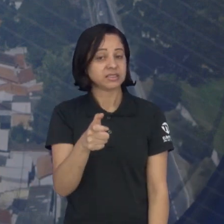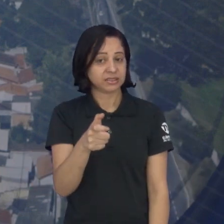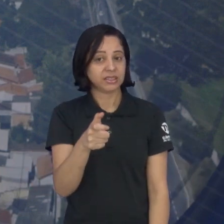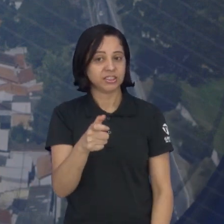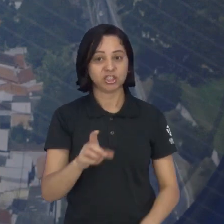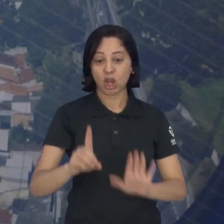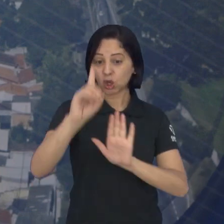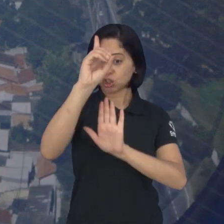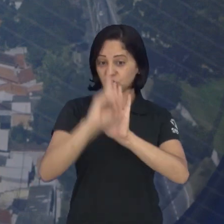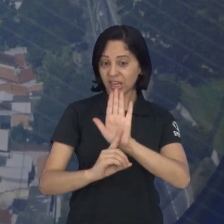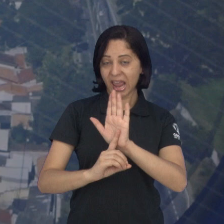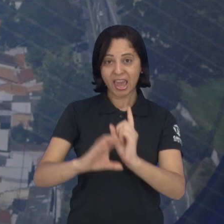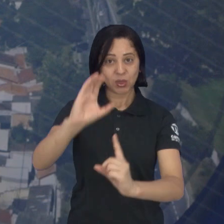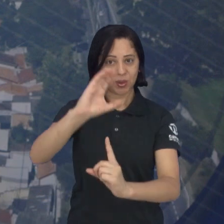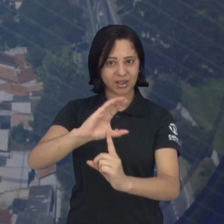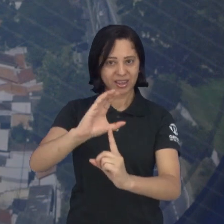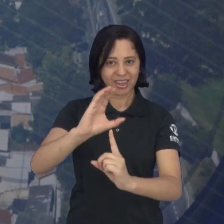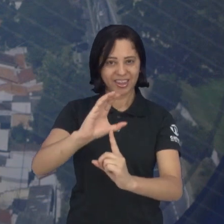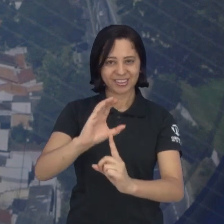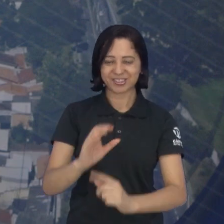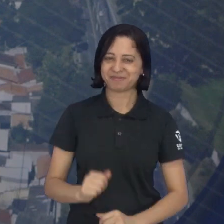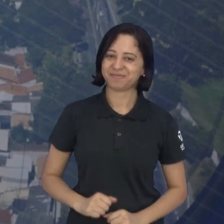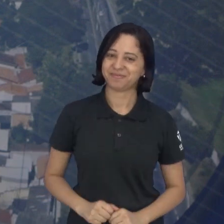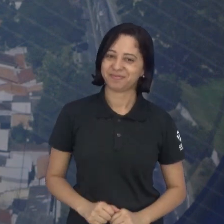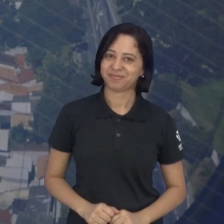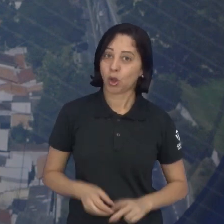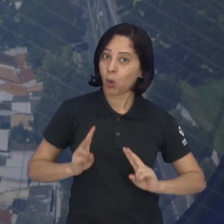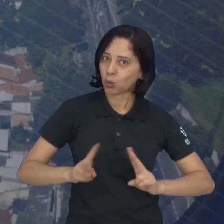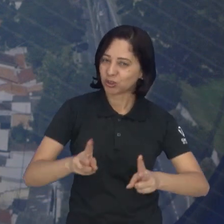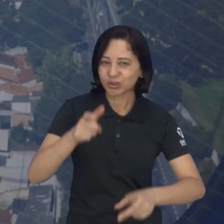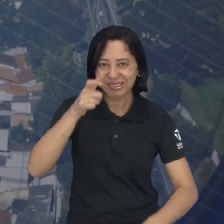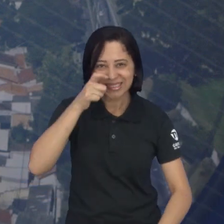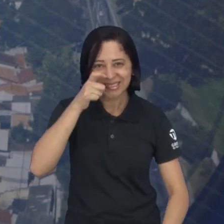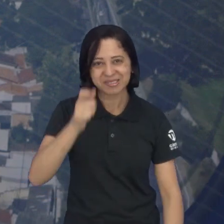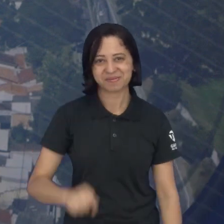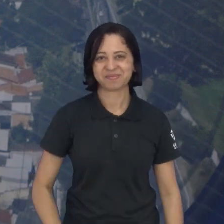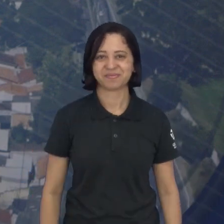é o direito do consumidor. Já já, fiquem com a gente.